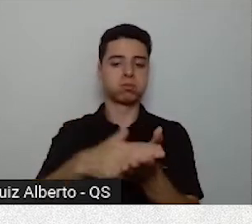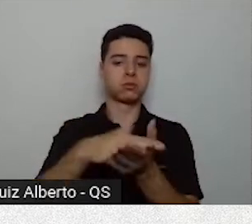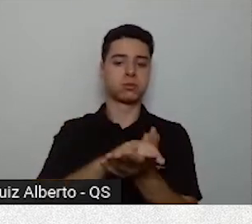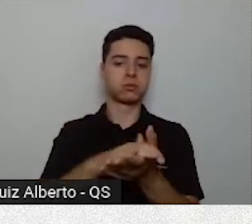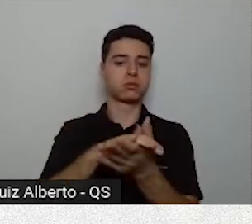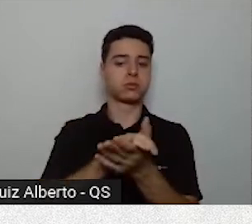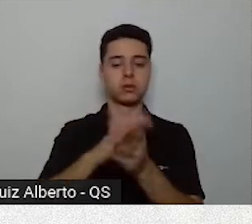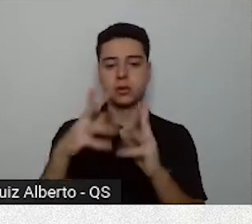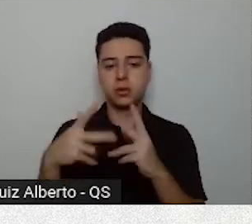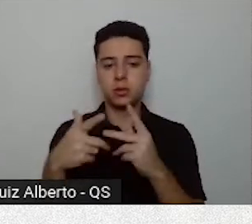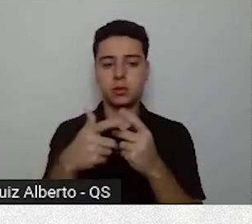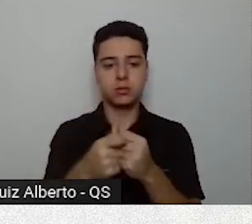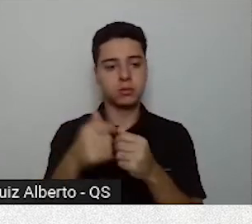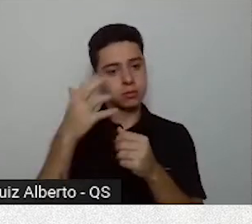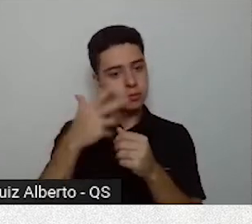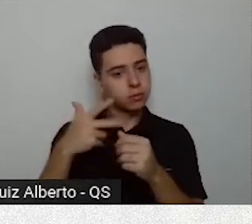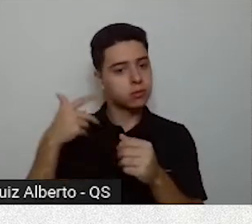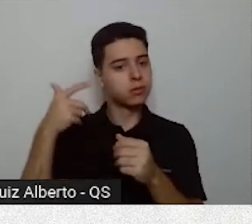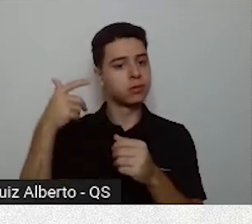super bonita.